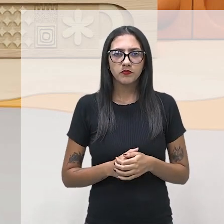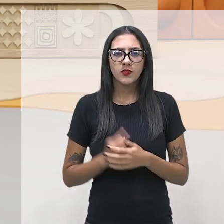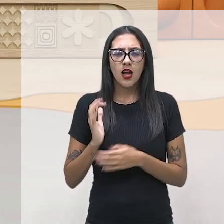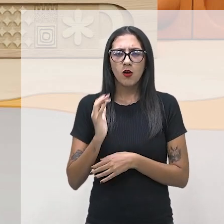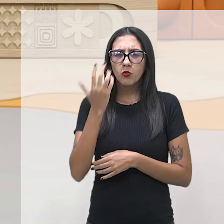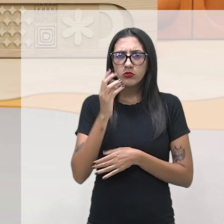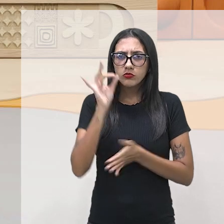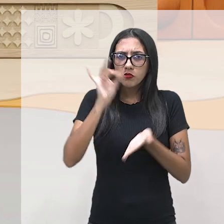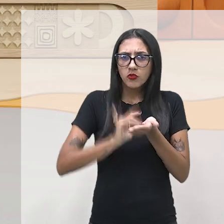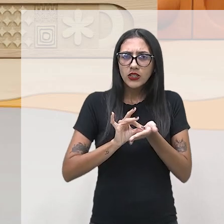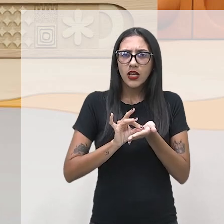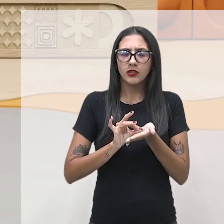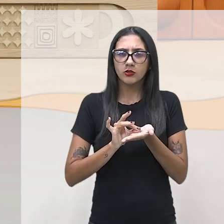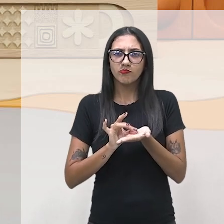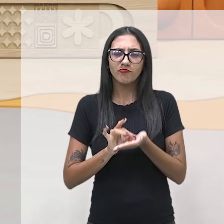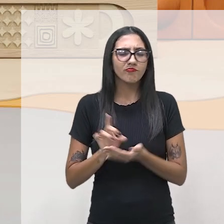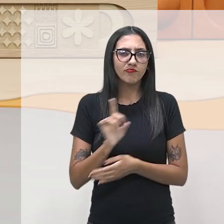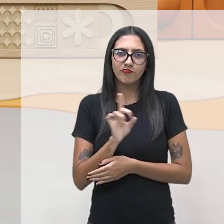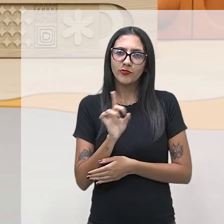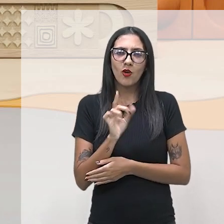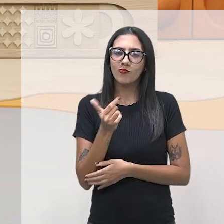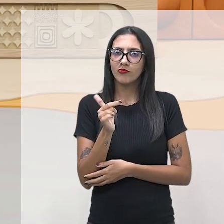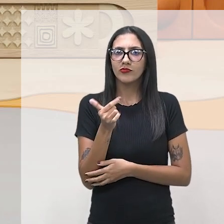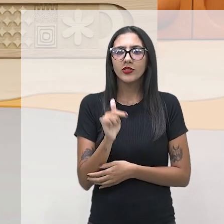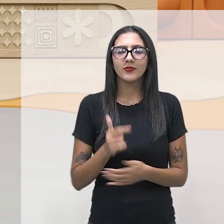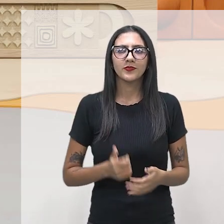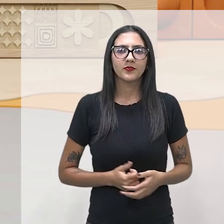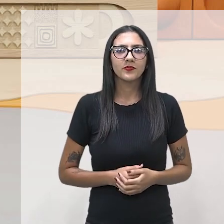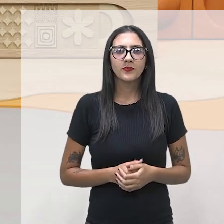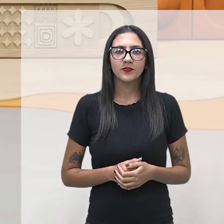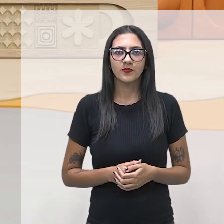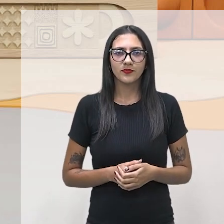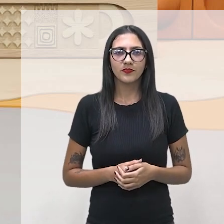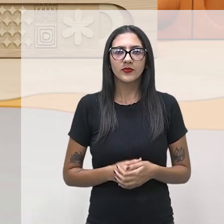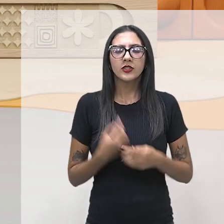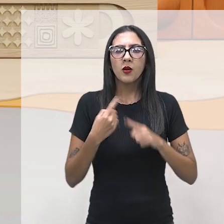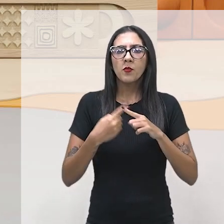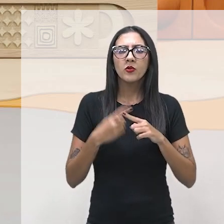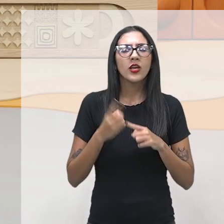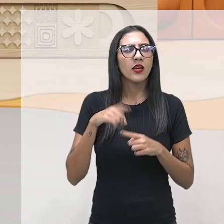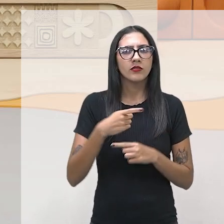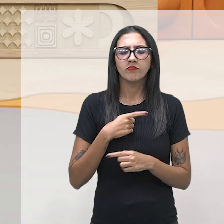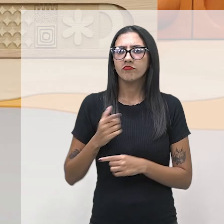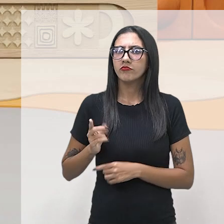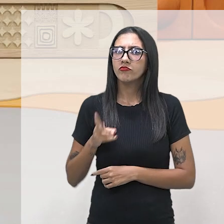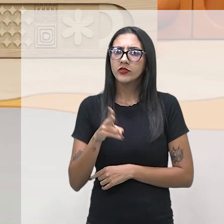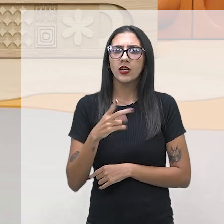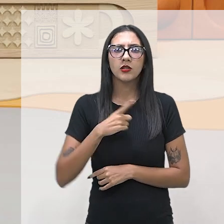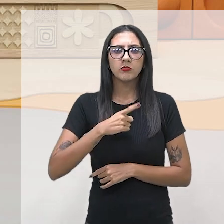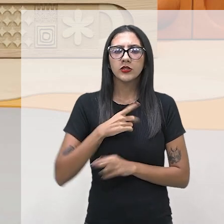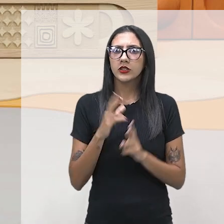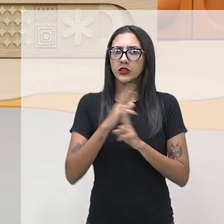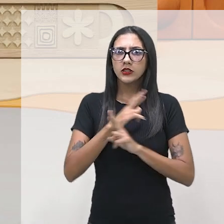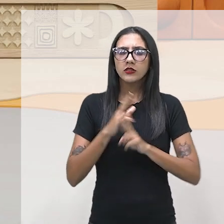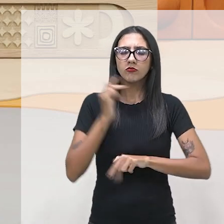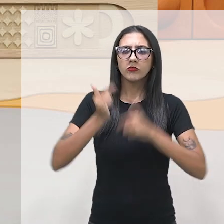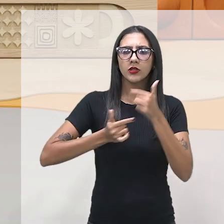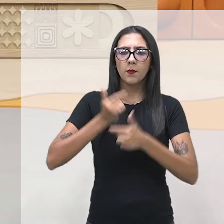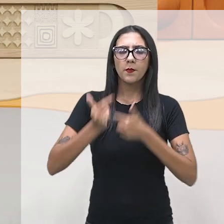fato, professor? Não aconteceu. Por quê, gente? Porque ele continuava tendo seu